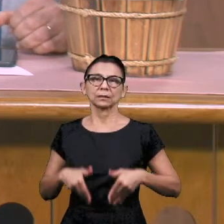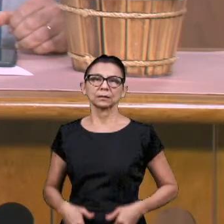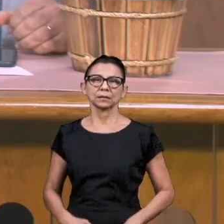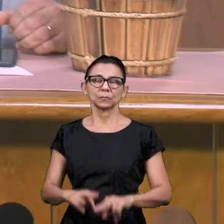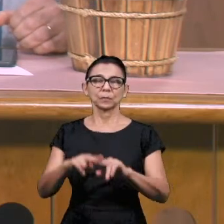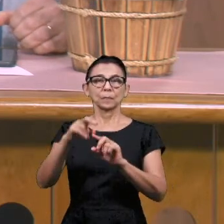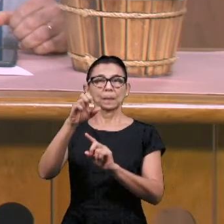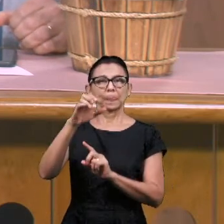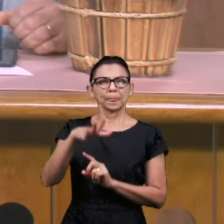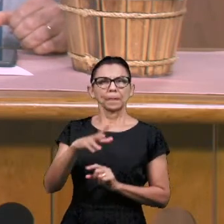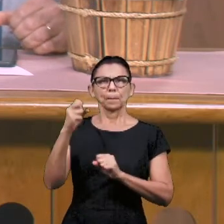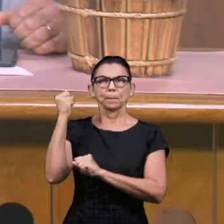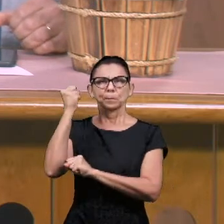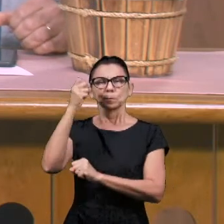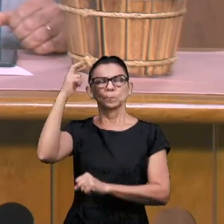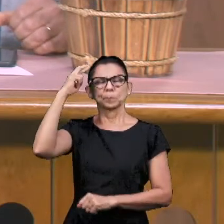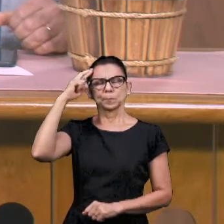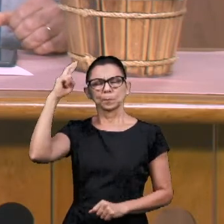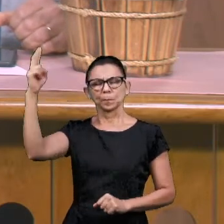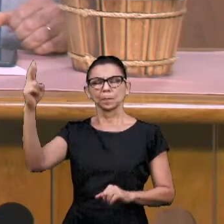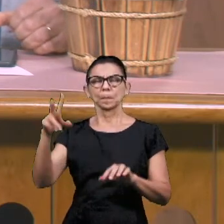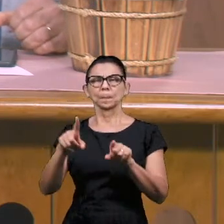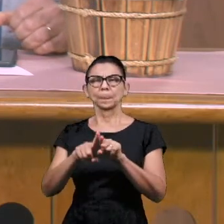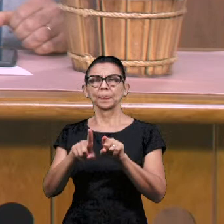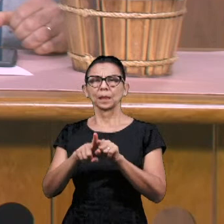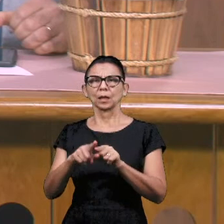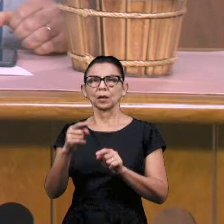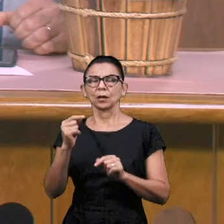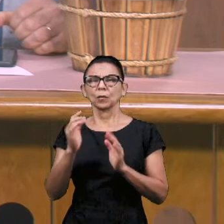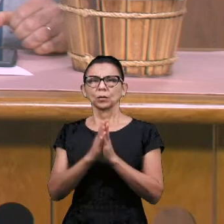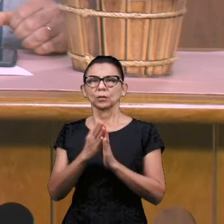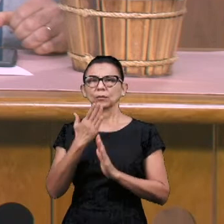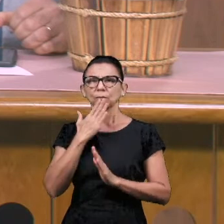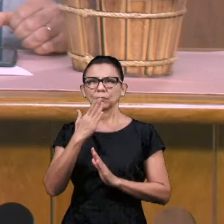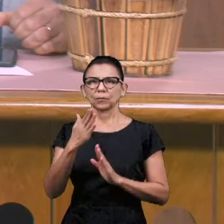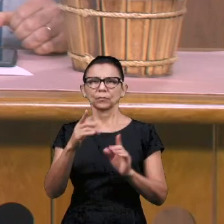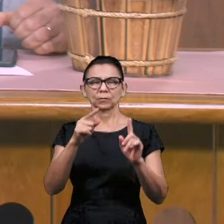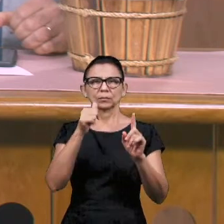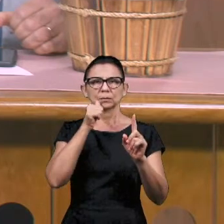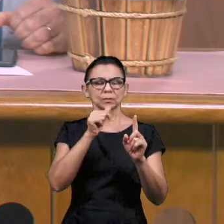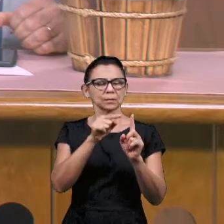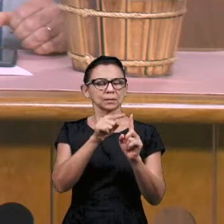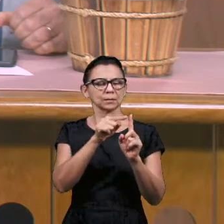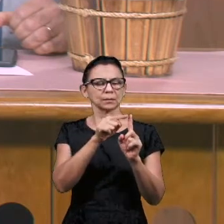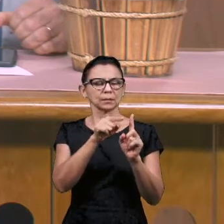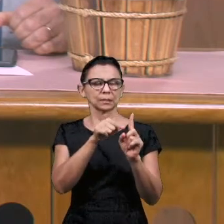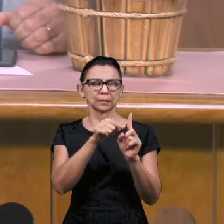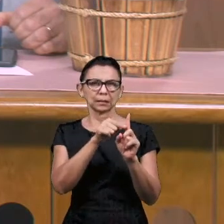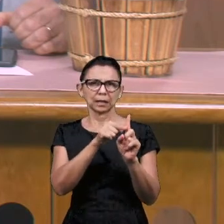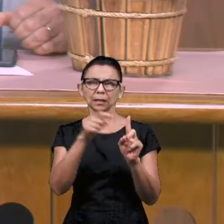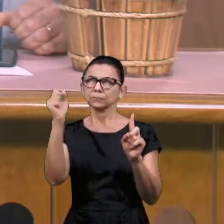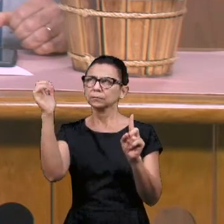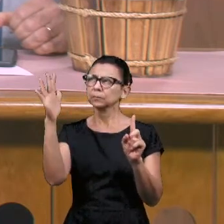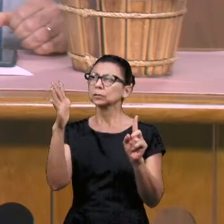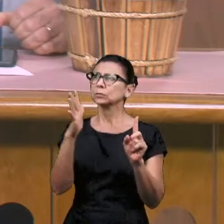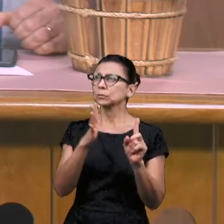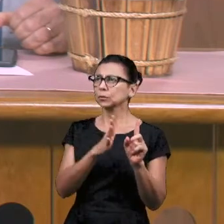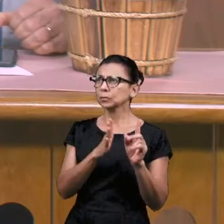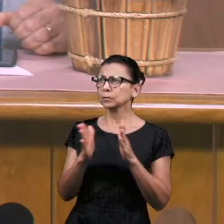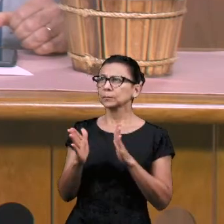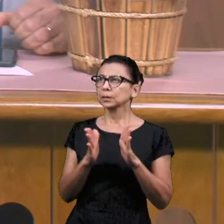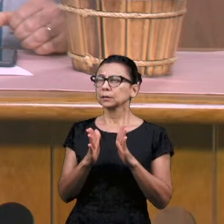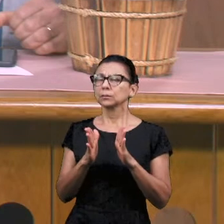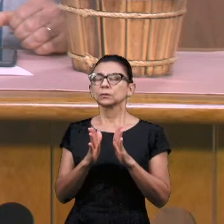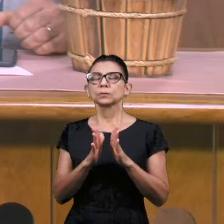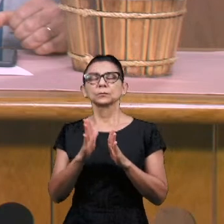do Senhor. Senhor, nós oramos pelas nossas irmãs gestantes, para que Tu possas abençoá-las grandemente no período da gravidez, pois nós clamamos